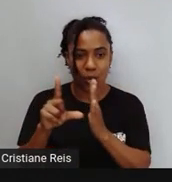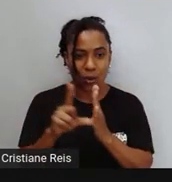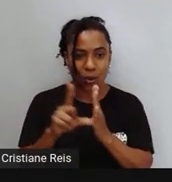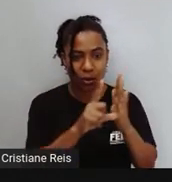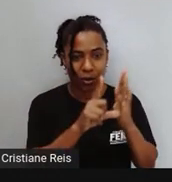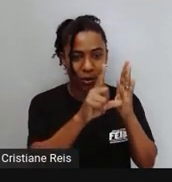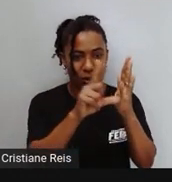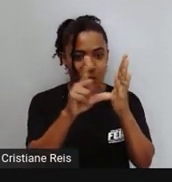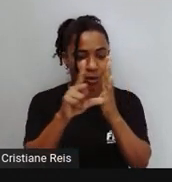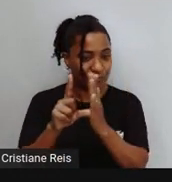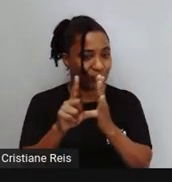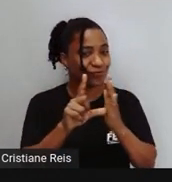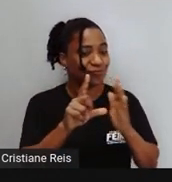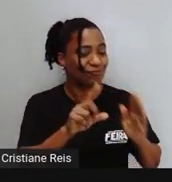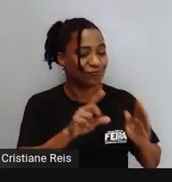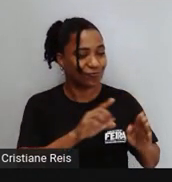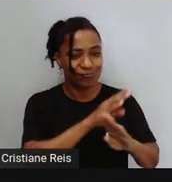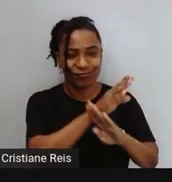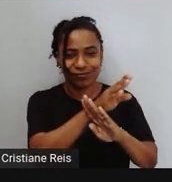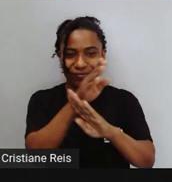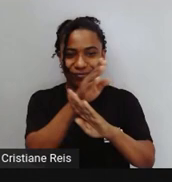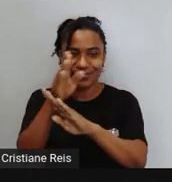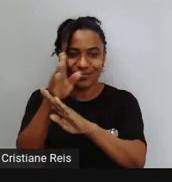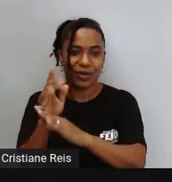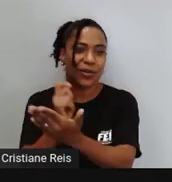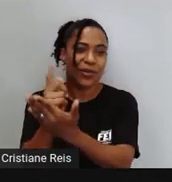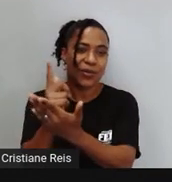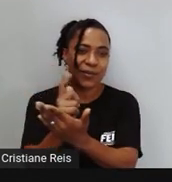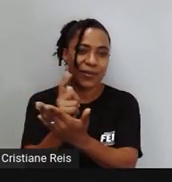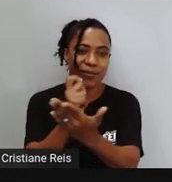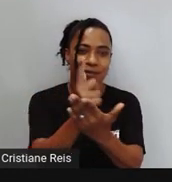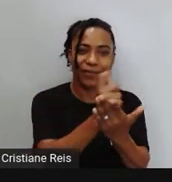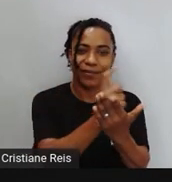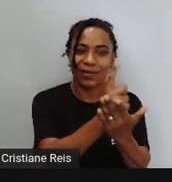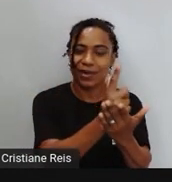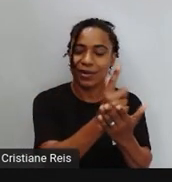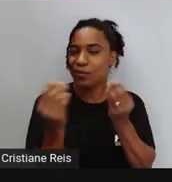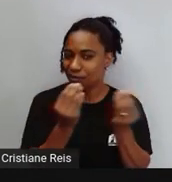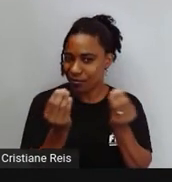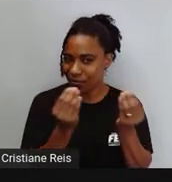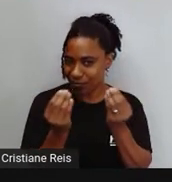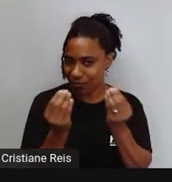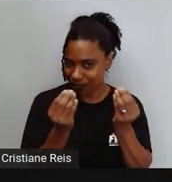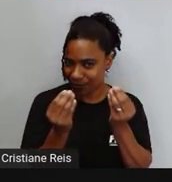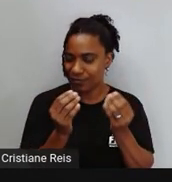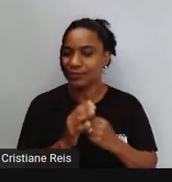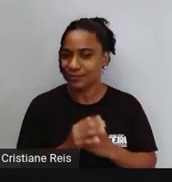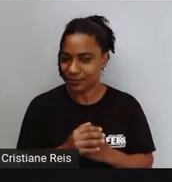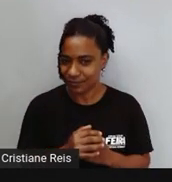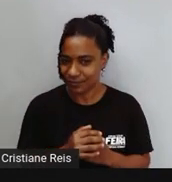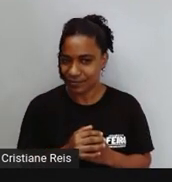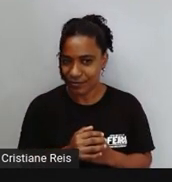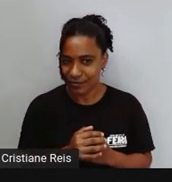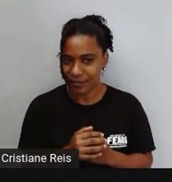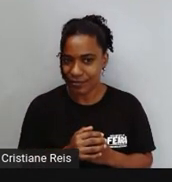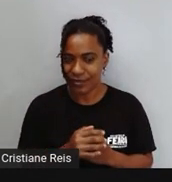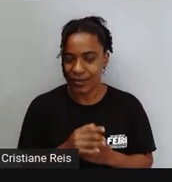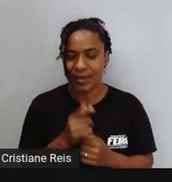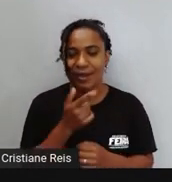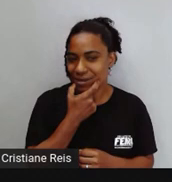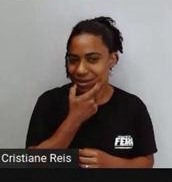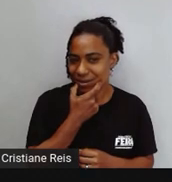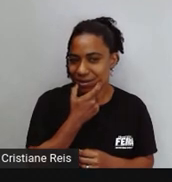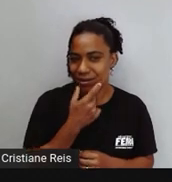fazermos compras e aprendermos como é que a gente lida com dinheiro em situação de compra em inglês,